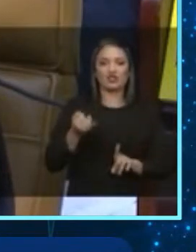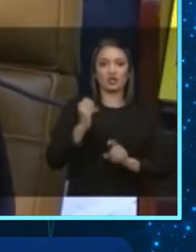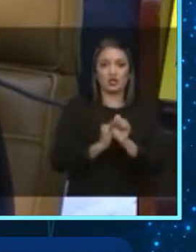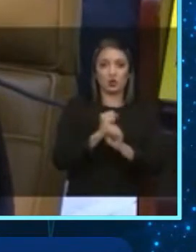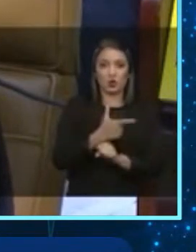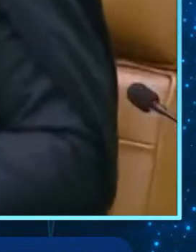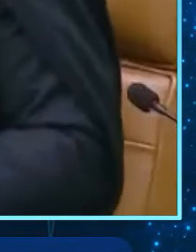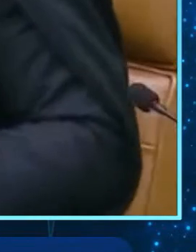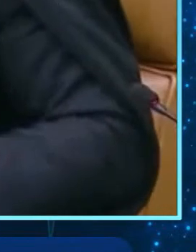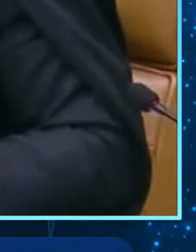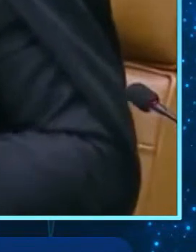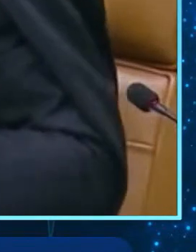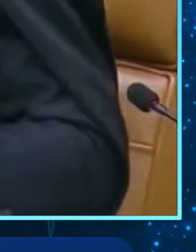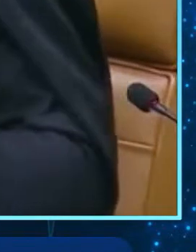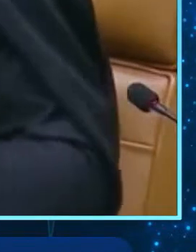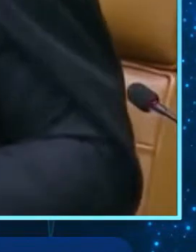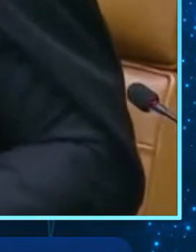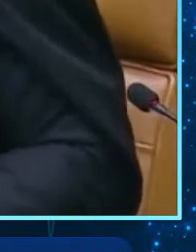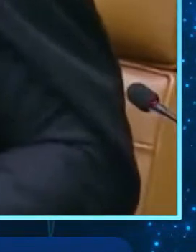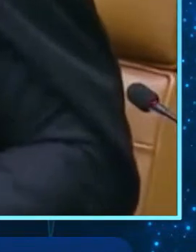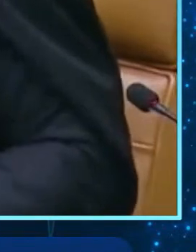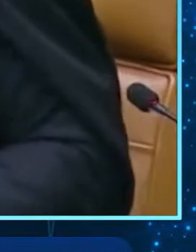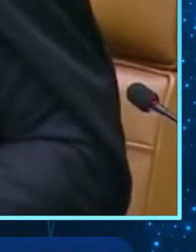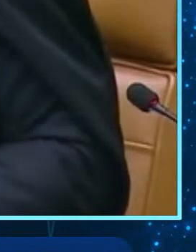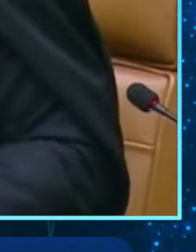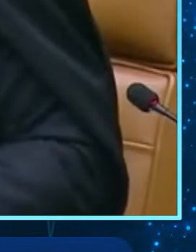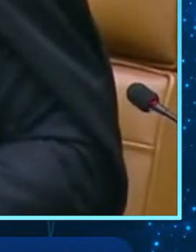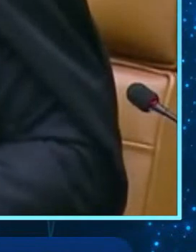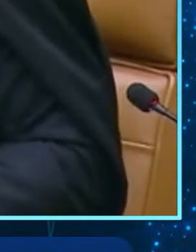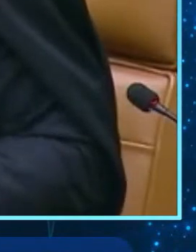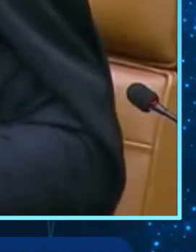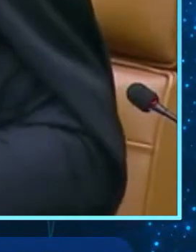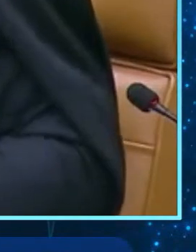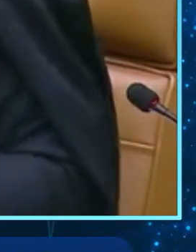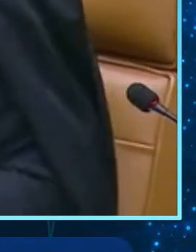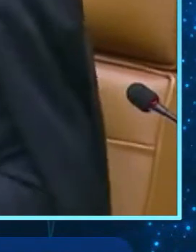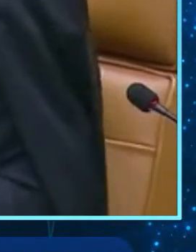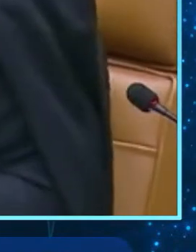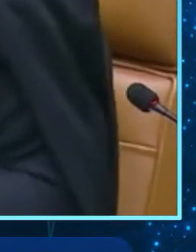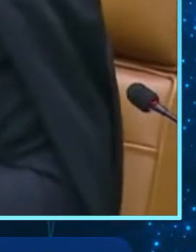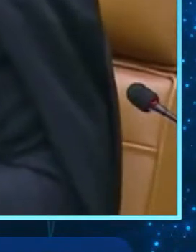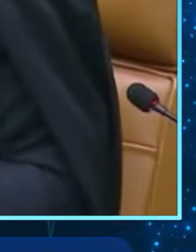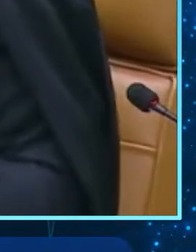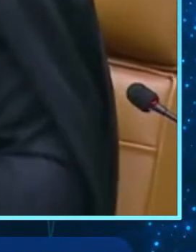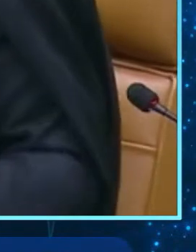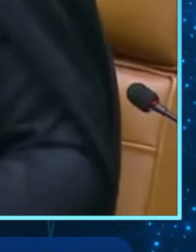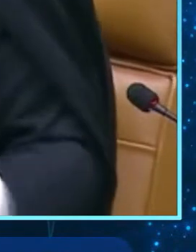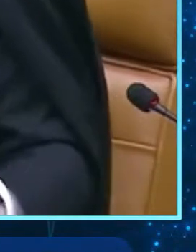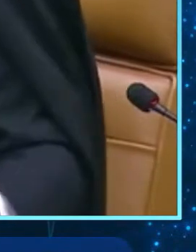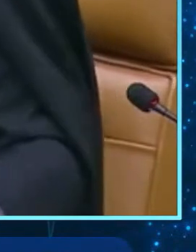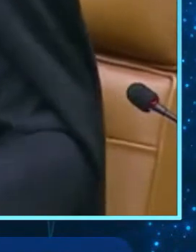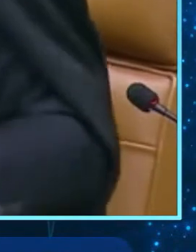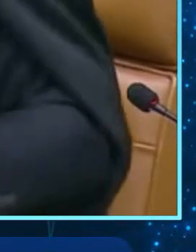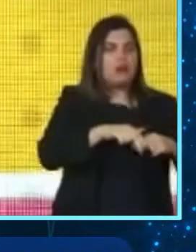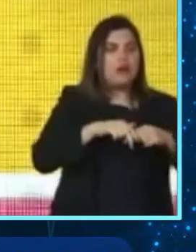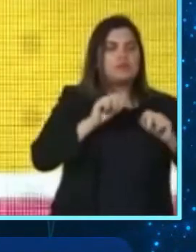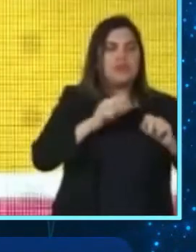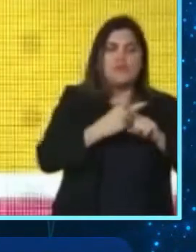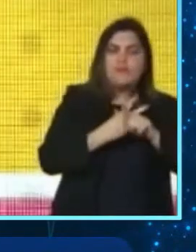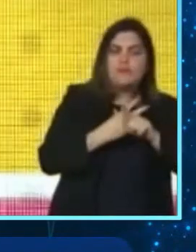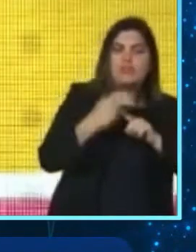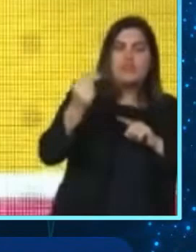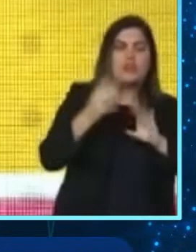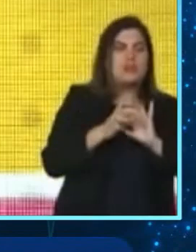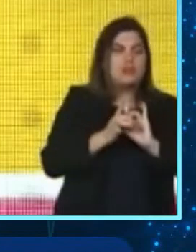educada, respeitosa, os senadores, que todos têm rede social e acessam as redes sociais. Somos 81